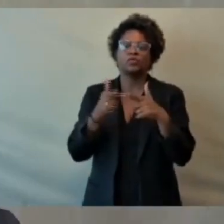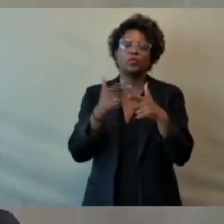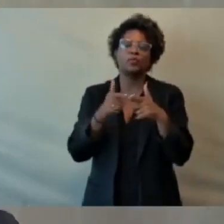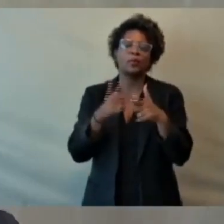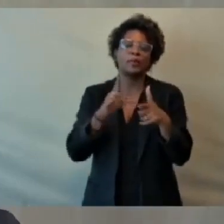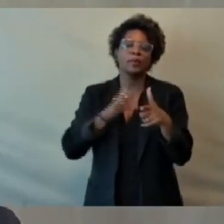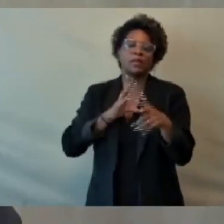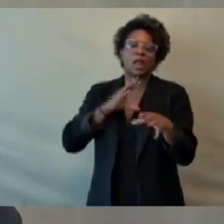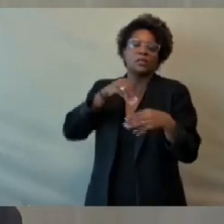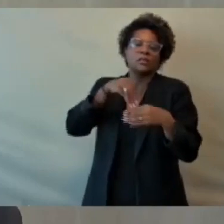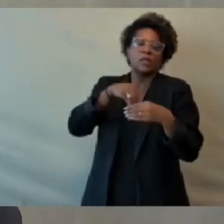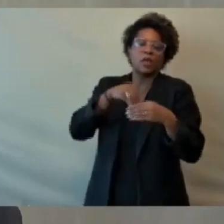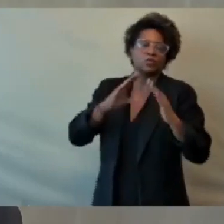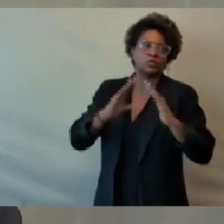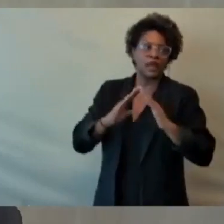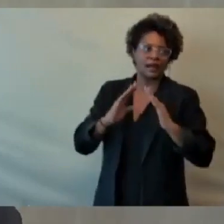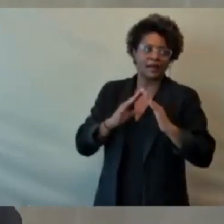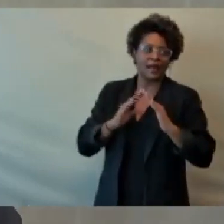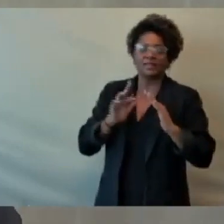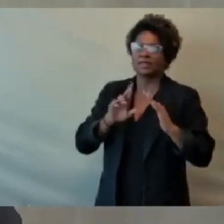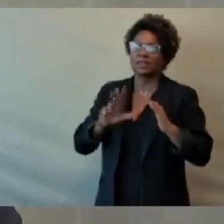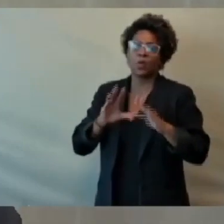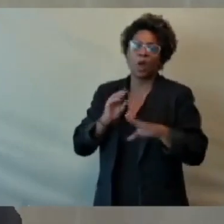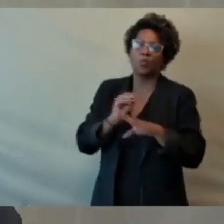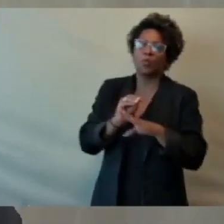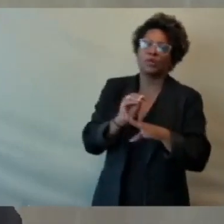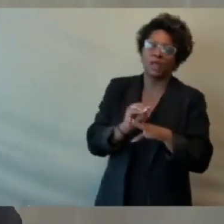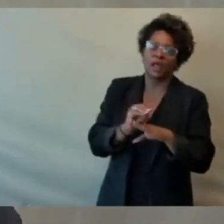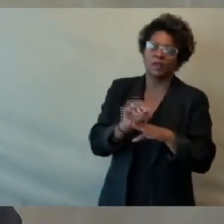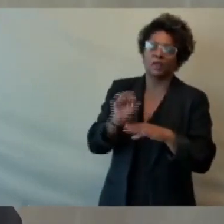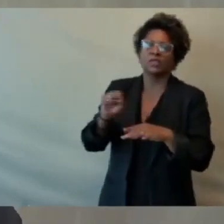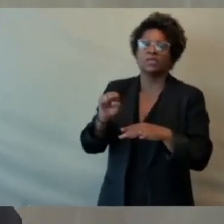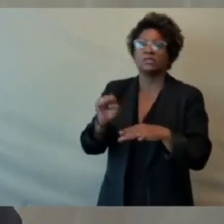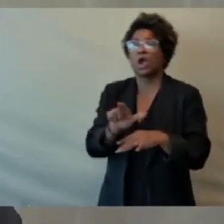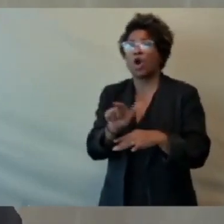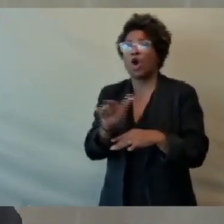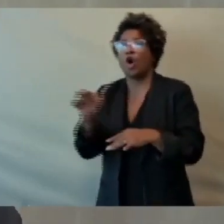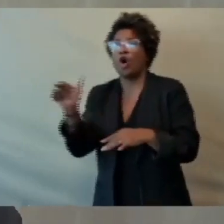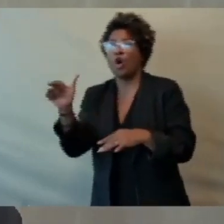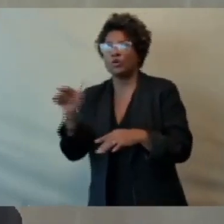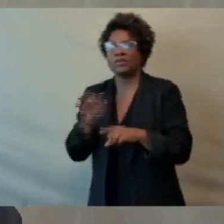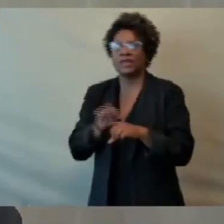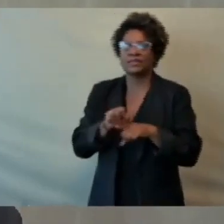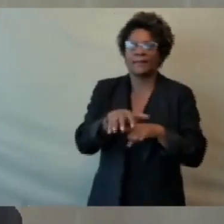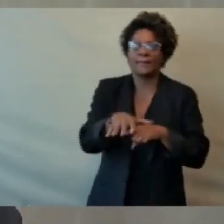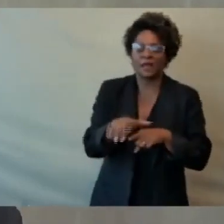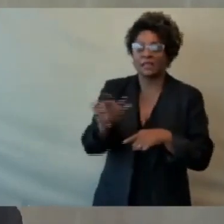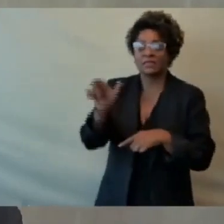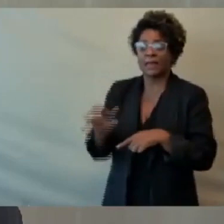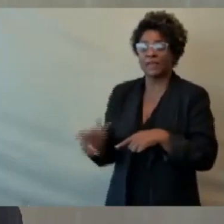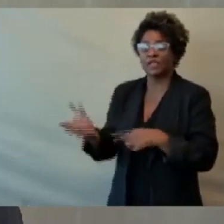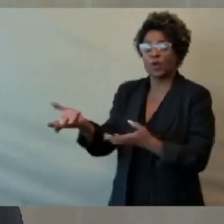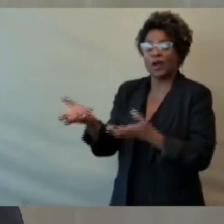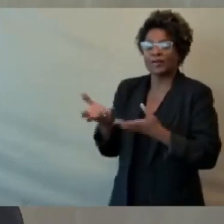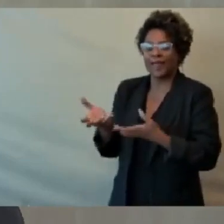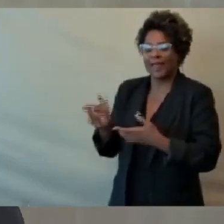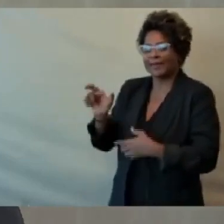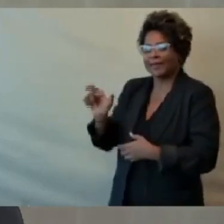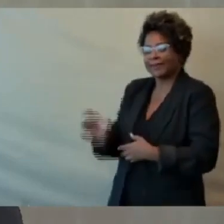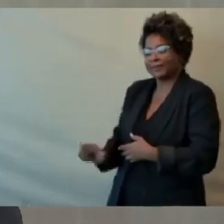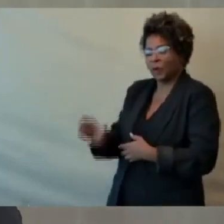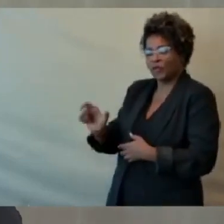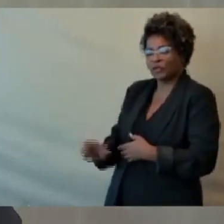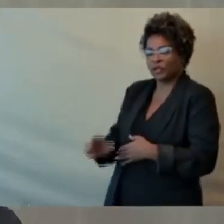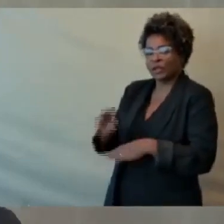paciente, é outras demandas que a pessoa quer que o cuidador faça e não é parte dele, que tem